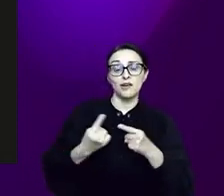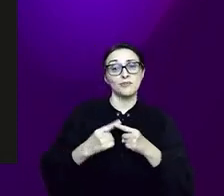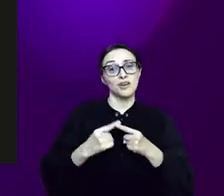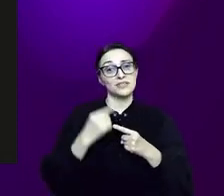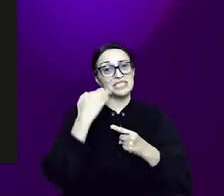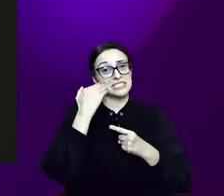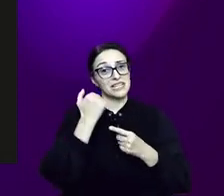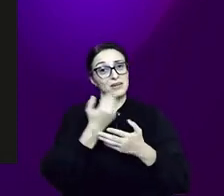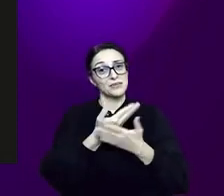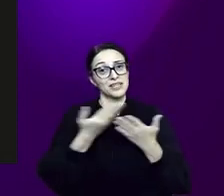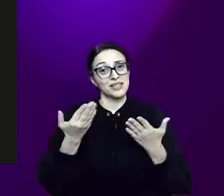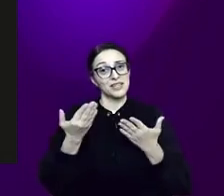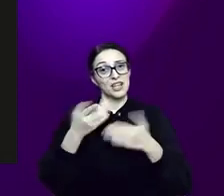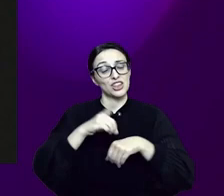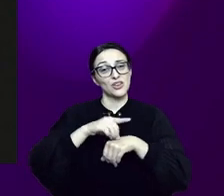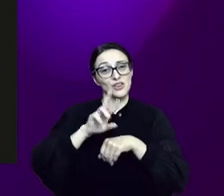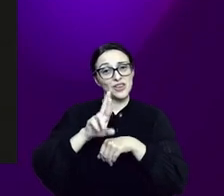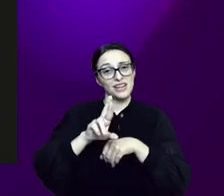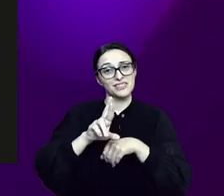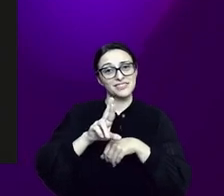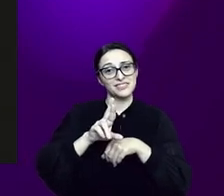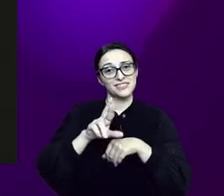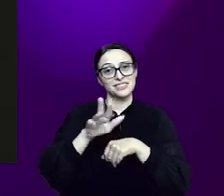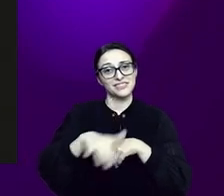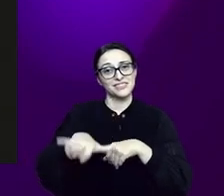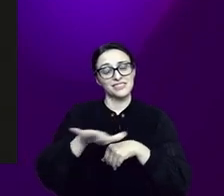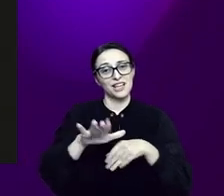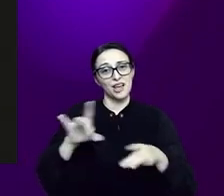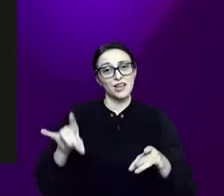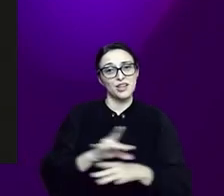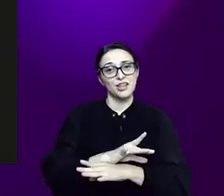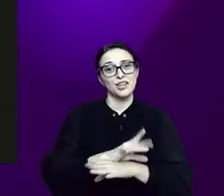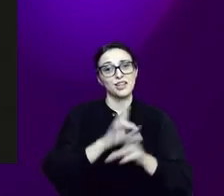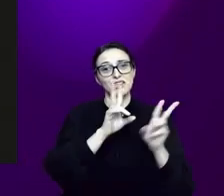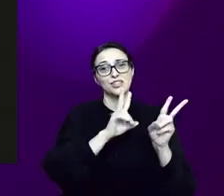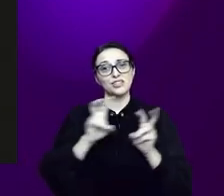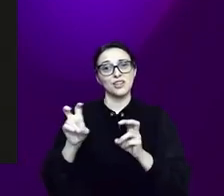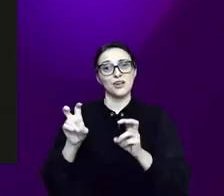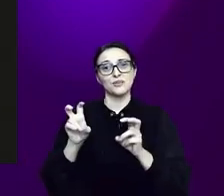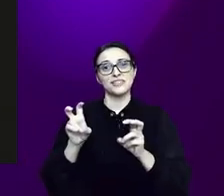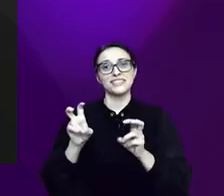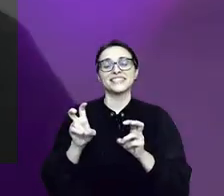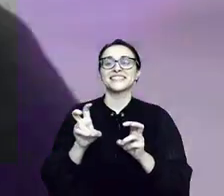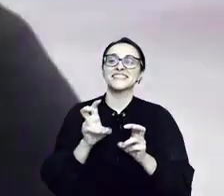o doutorado que estou prestes a concluir são sobre as